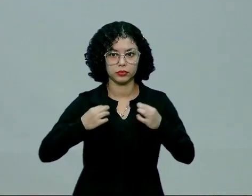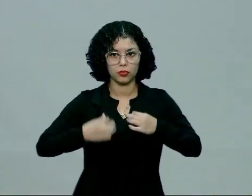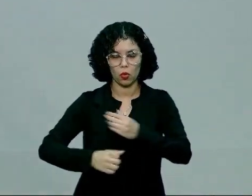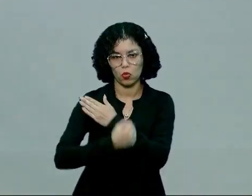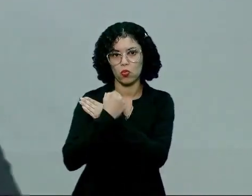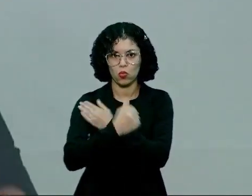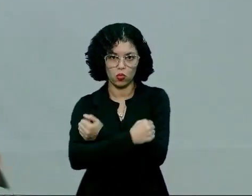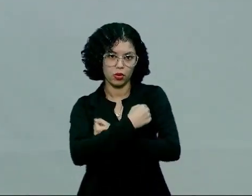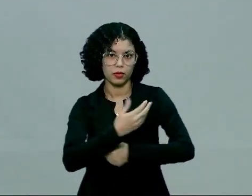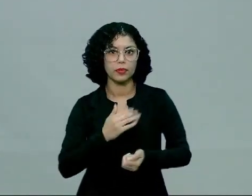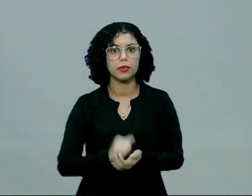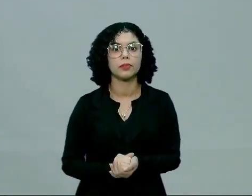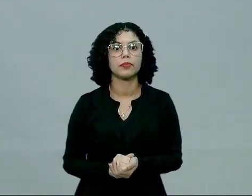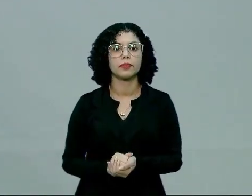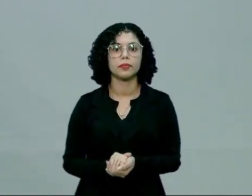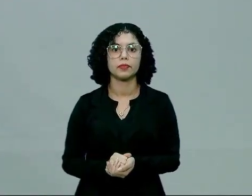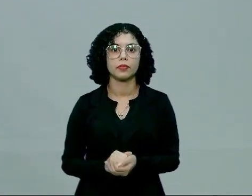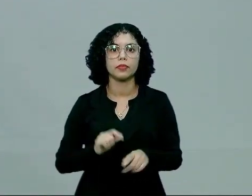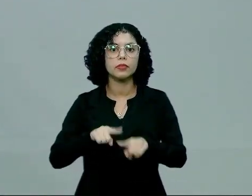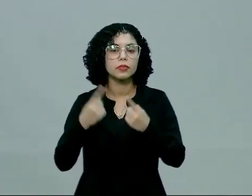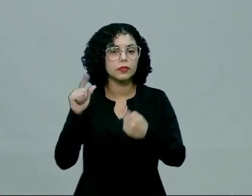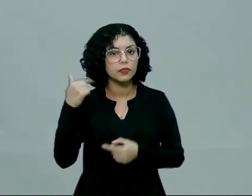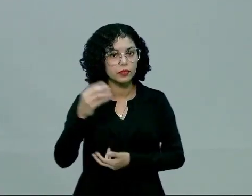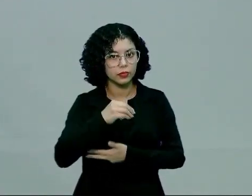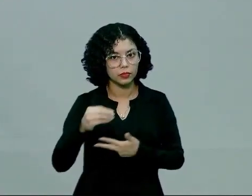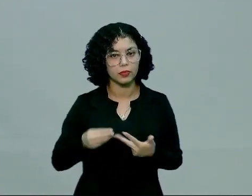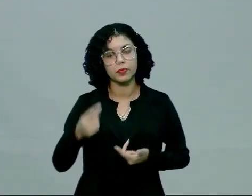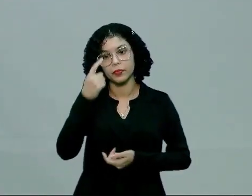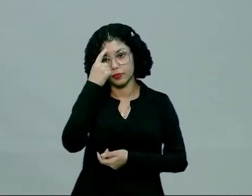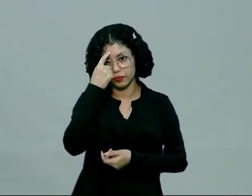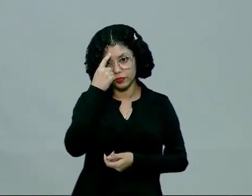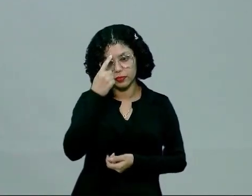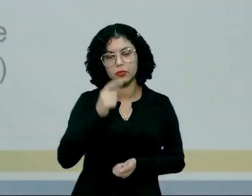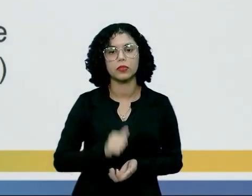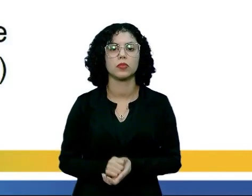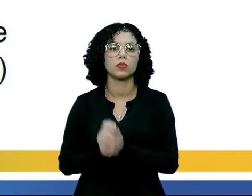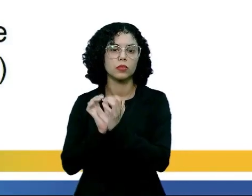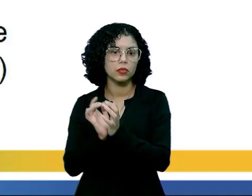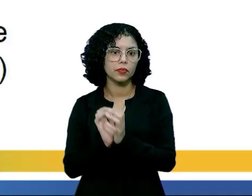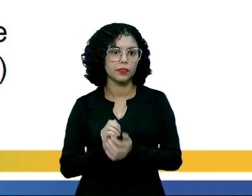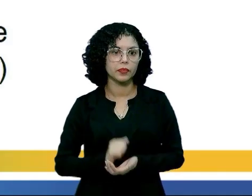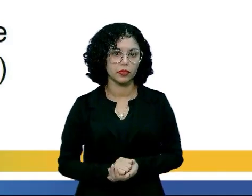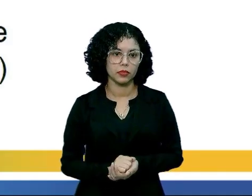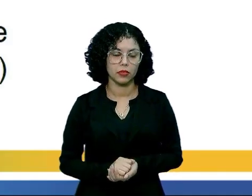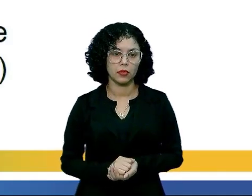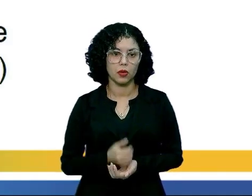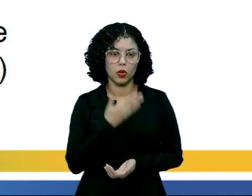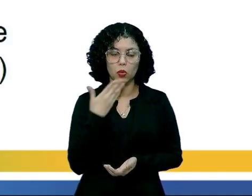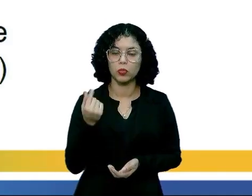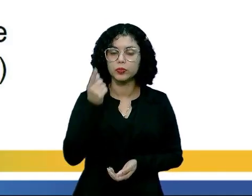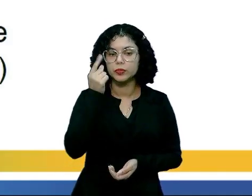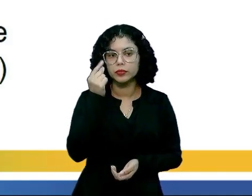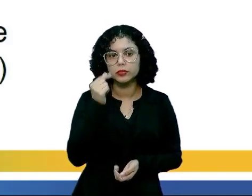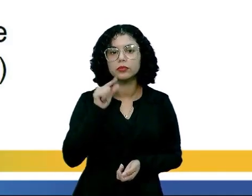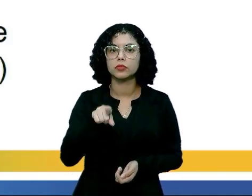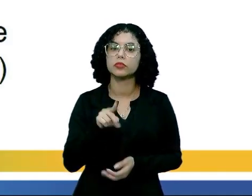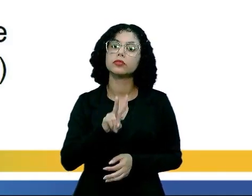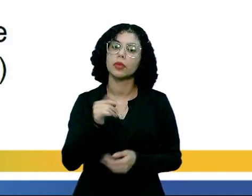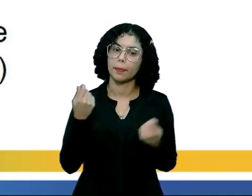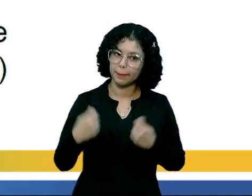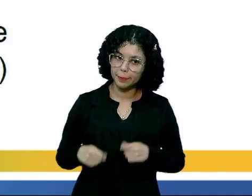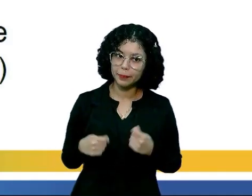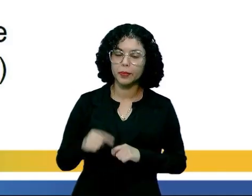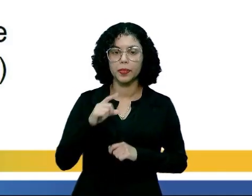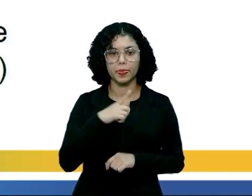tríceps os quadríceps lá no Enem é séb me amor Taca no cérebro também melhora o sono que você vai tá